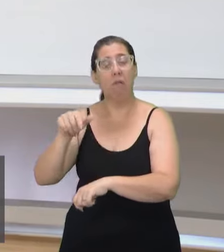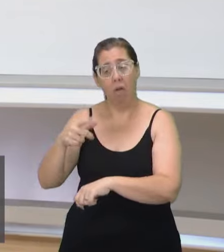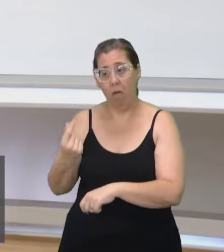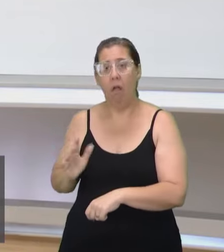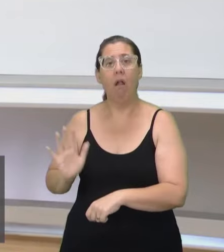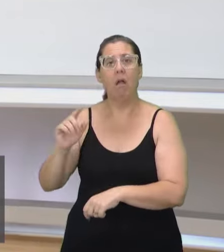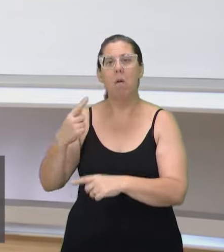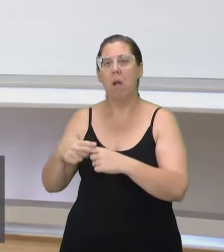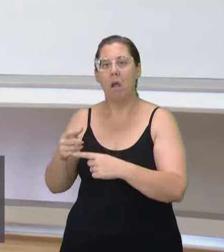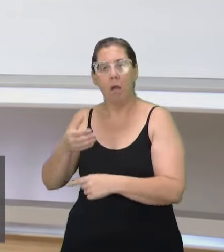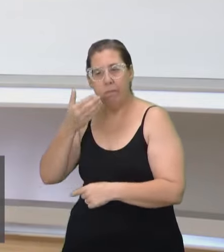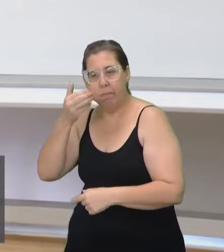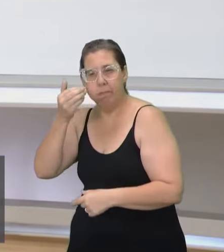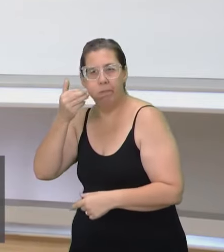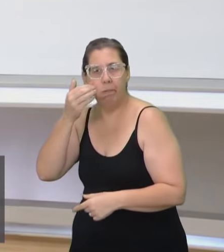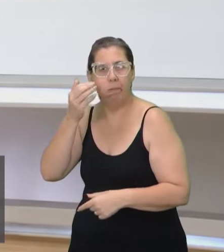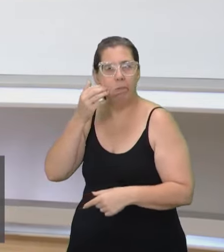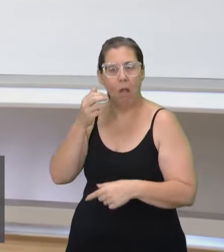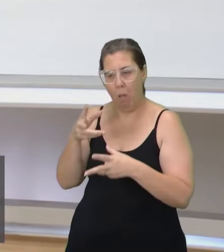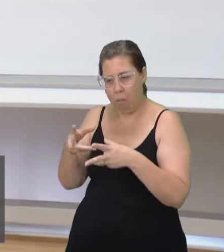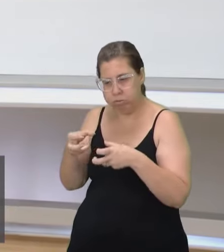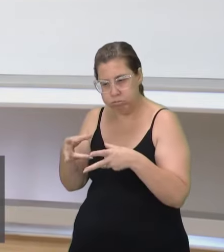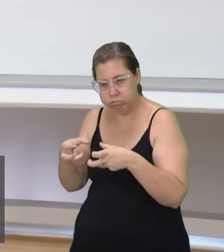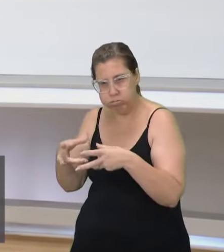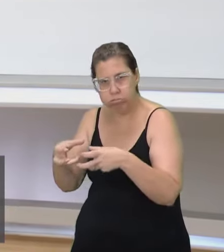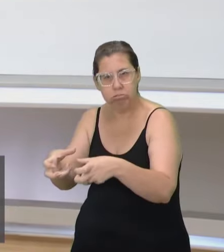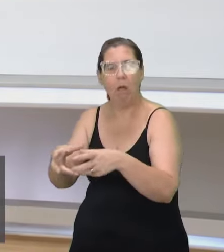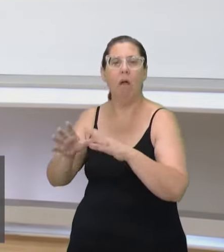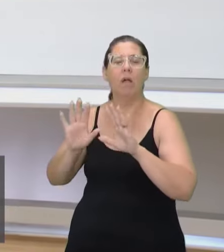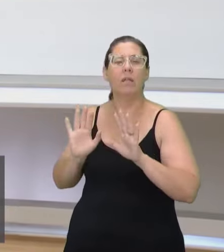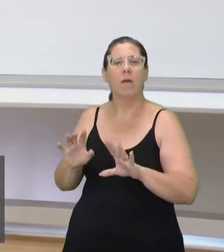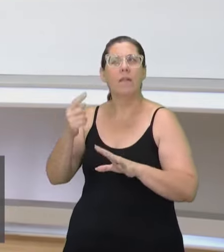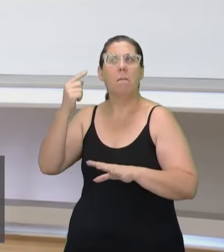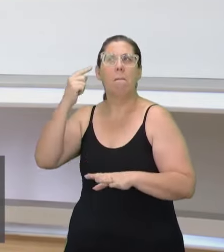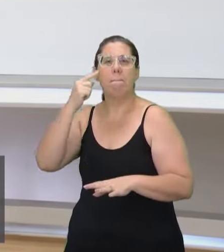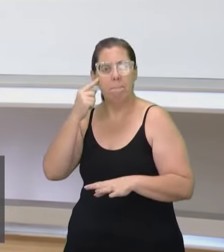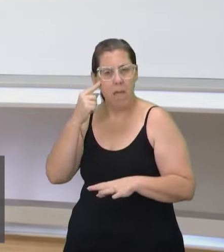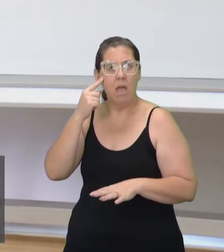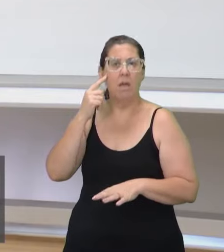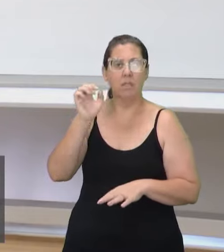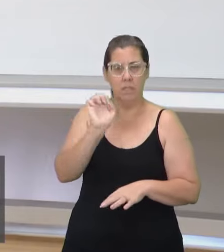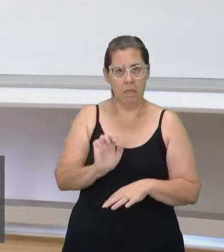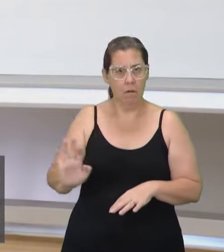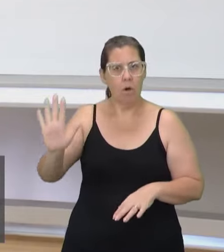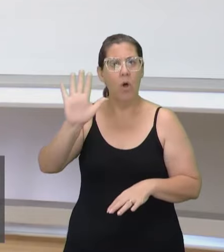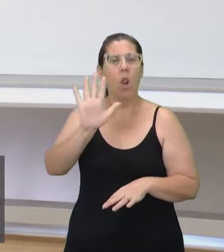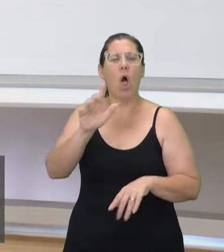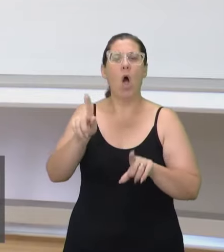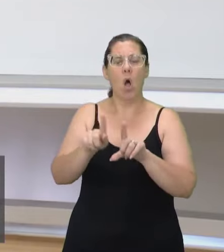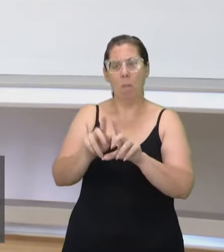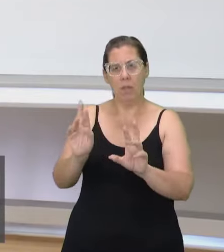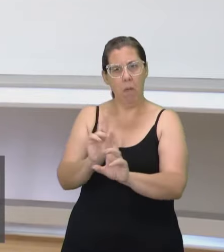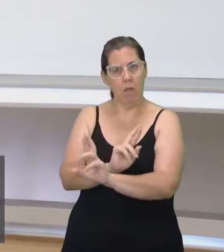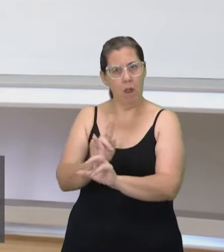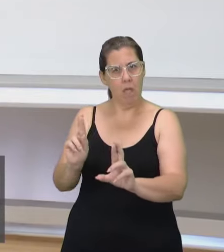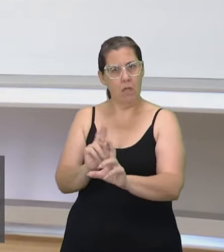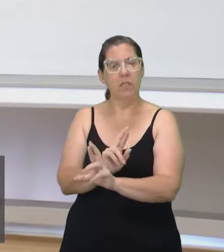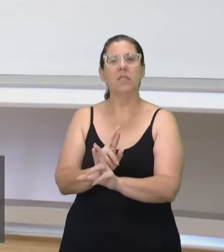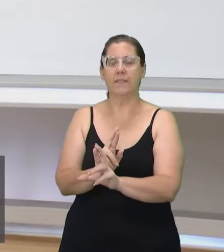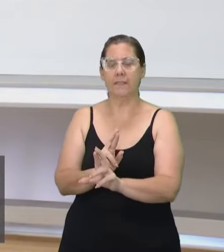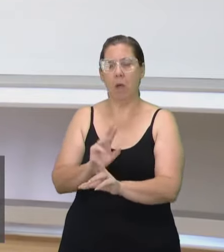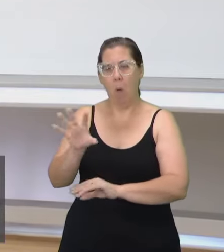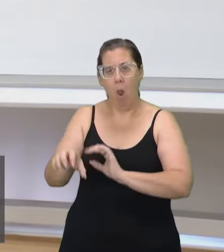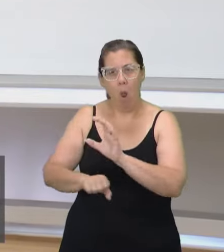porque exploraram os países pobres. Então a gente pensa em países europeus, né, nessa relação colonial que